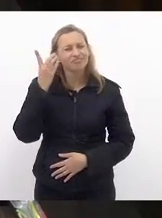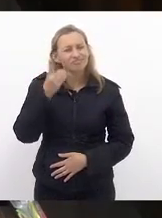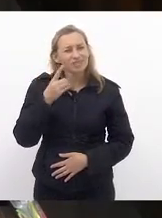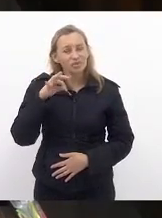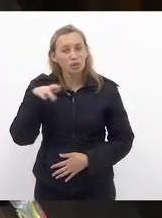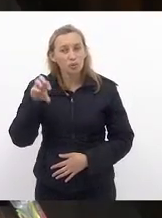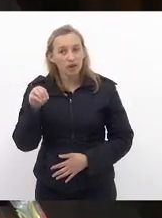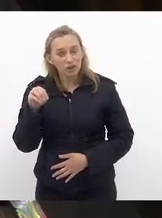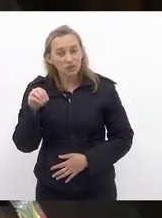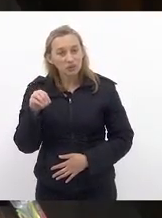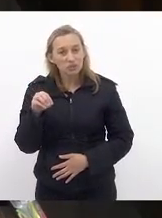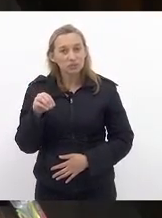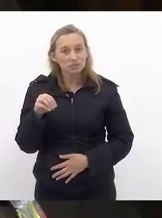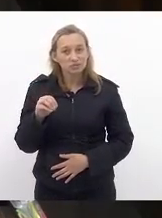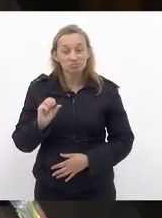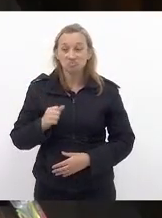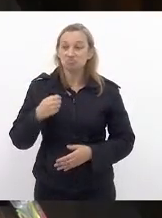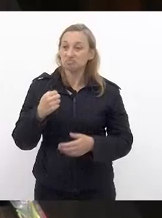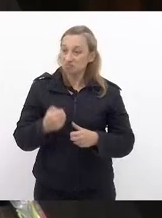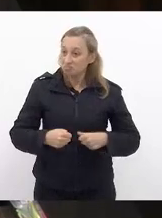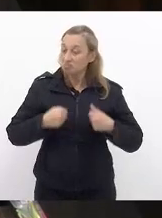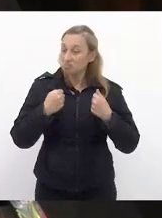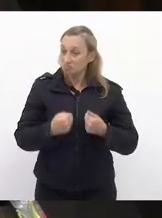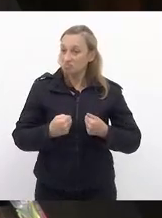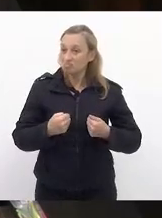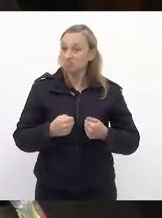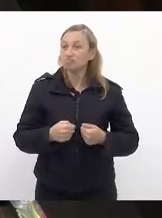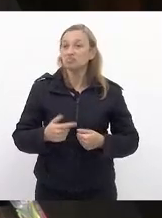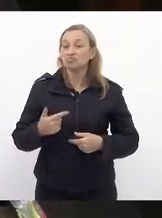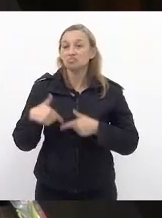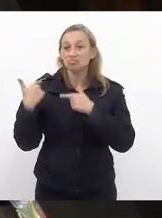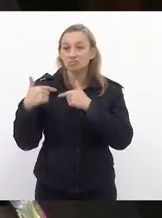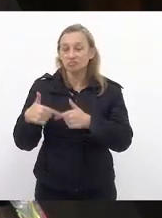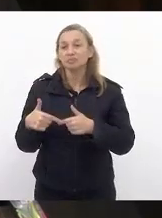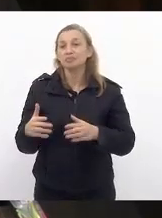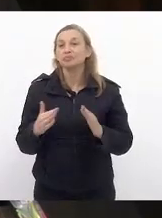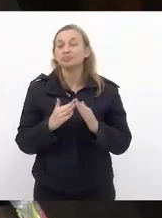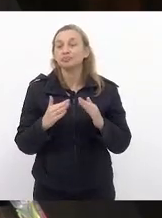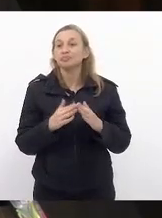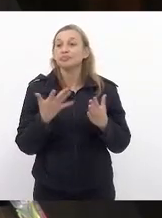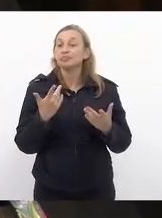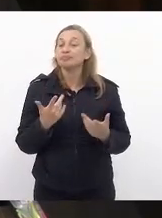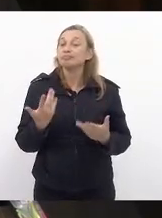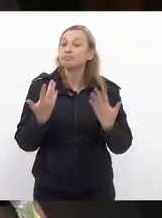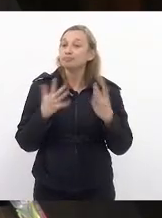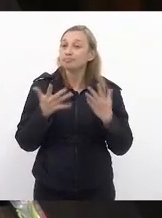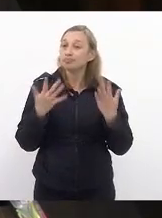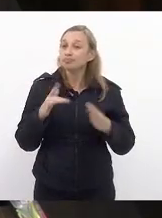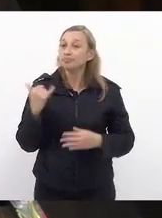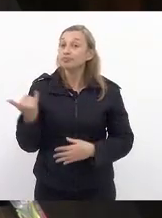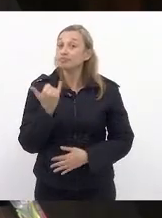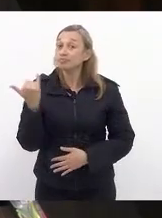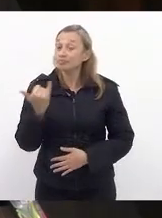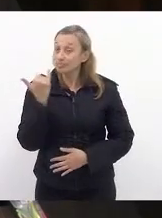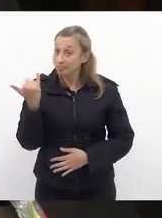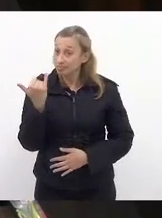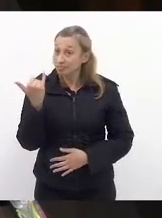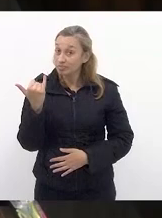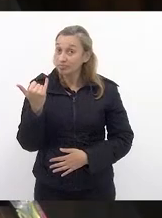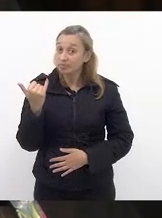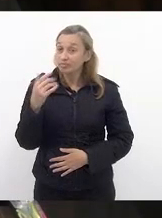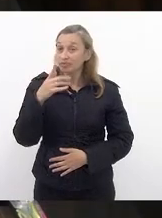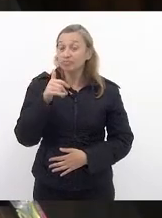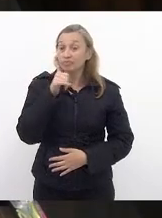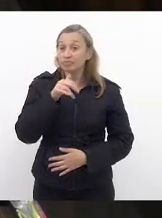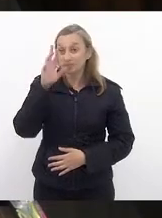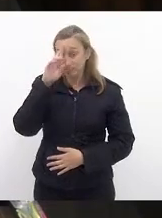Márcio Gualberto Deputado combativo e conservador nessa casa eu parabenizo é importante que os